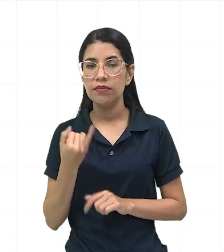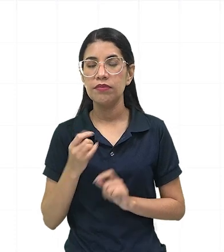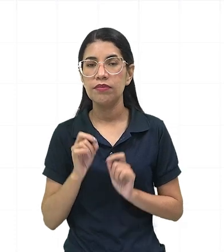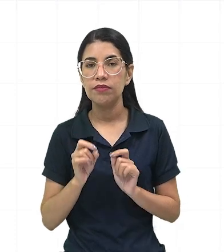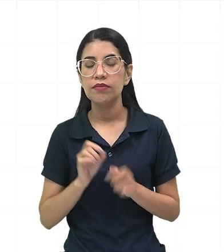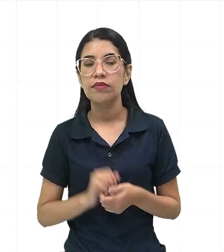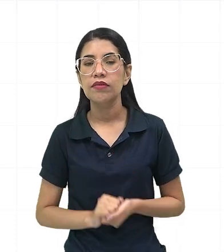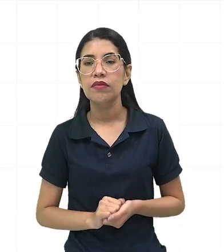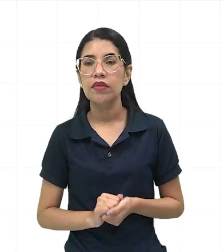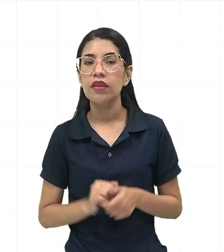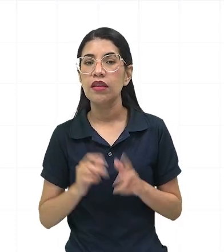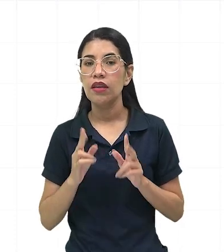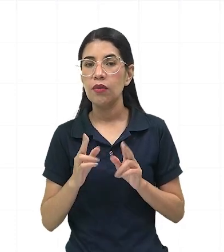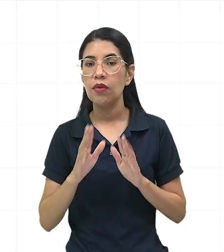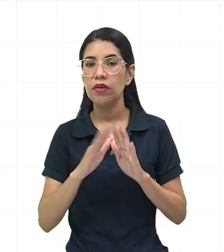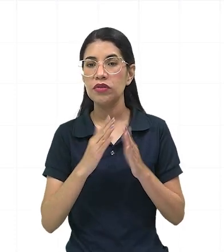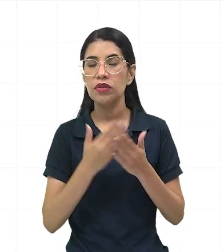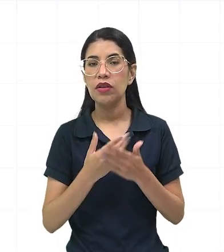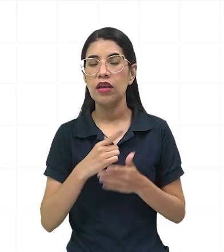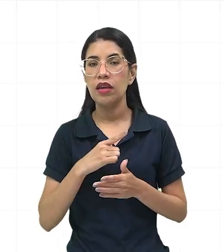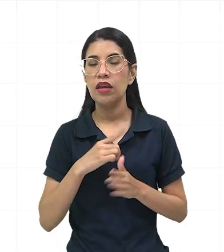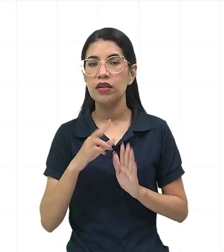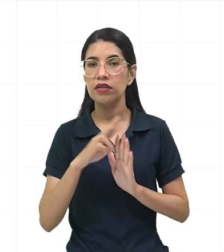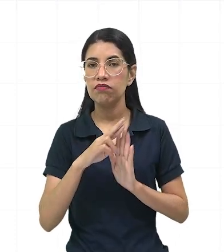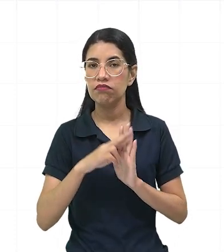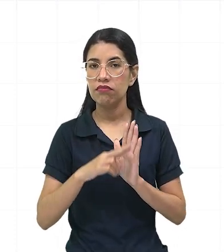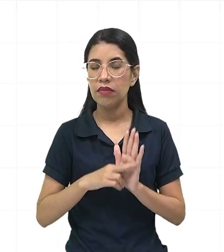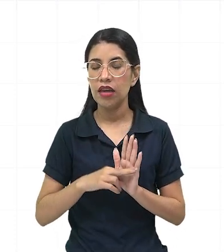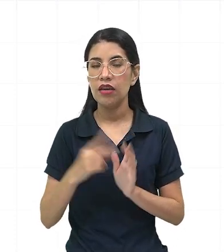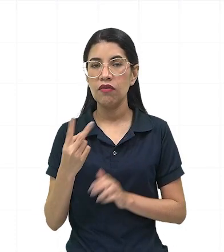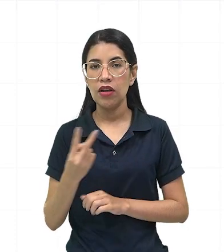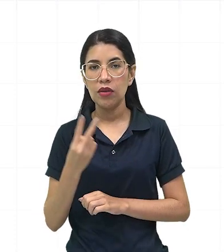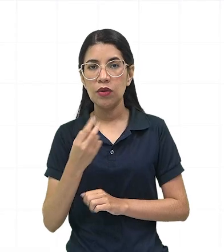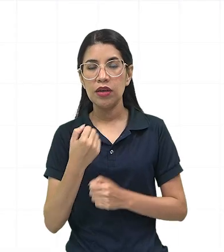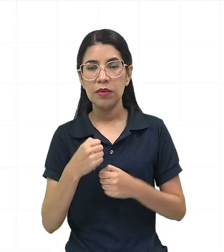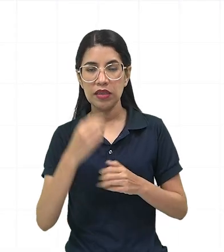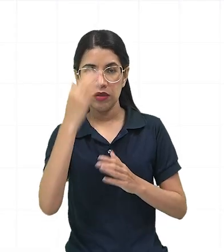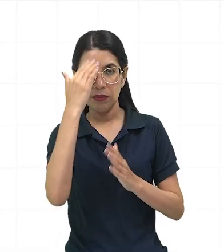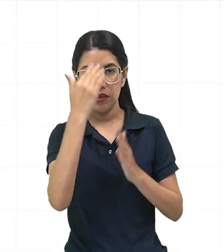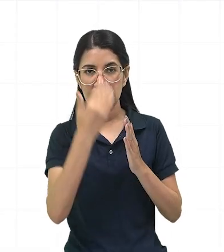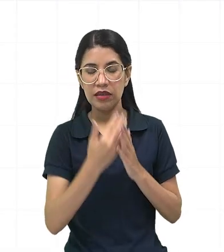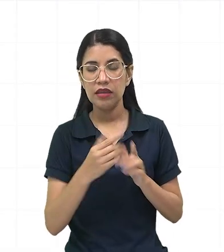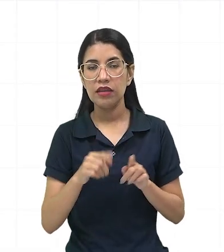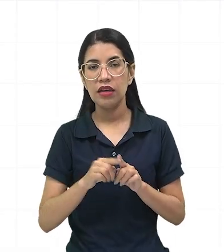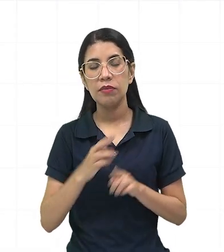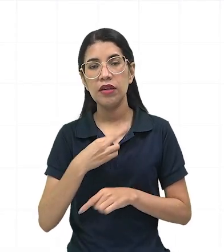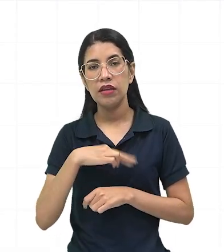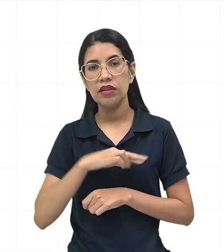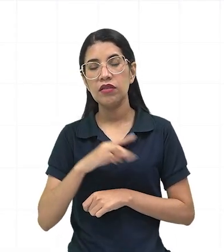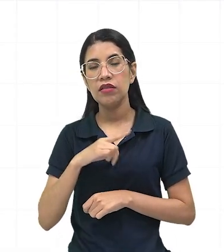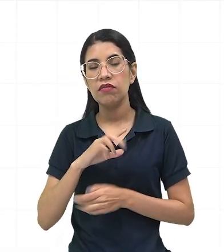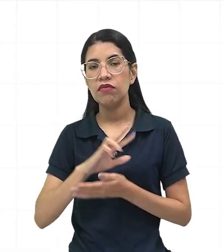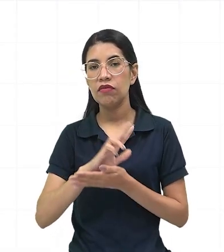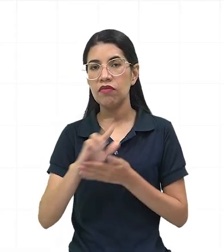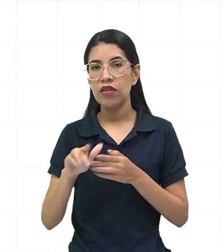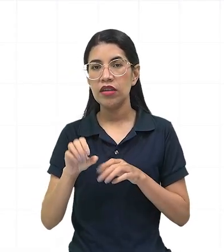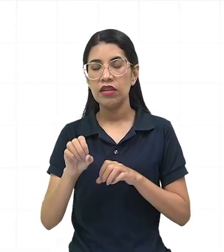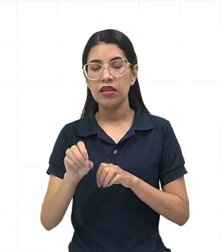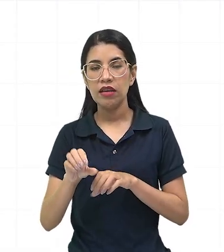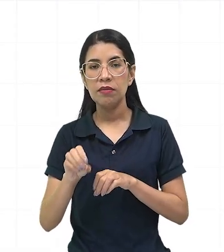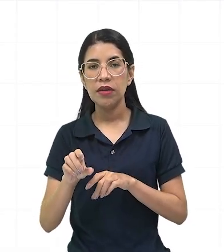né? Assim como em uma escola temos regras e valores que precisamos seguir, as religiões também têm ensinamentos e verdades que guiam